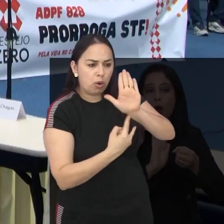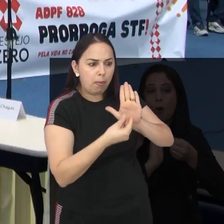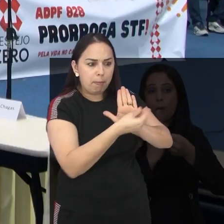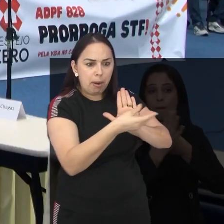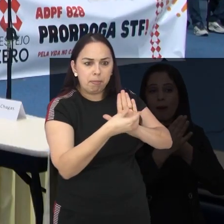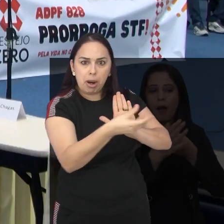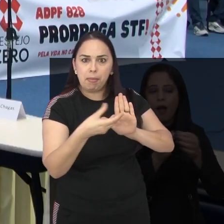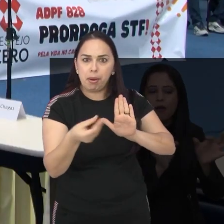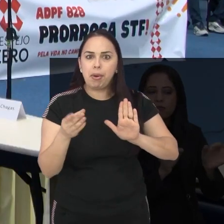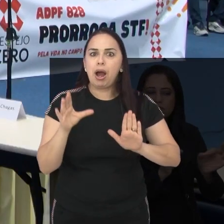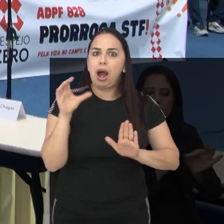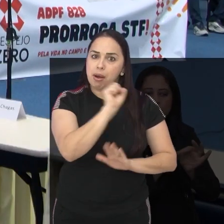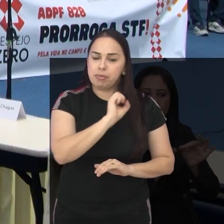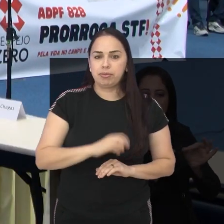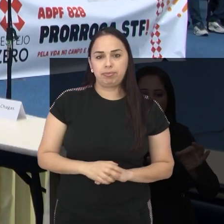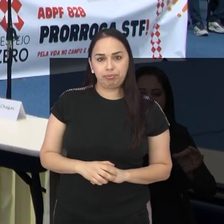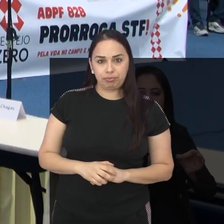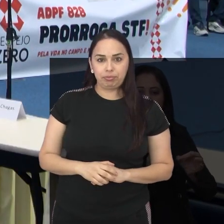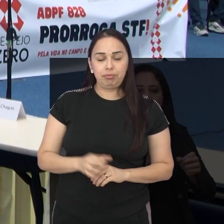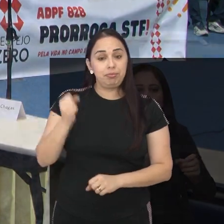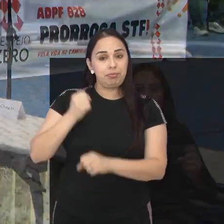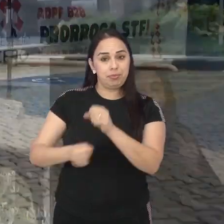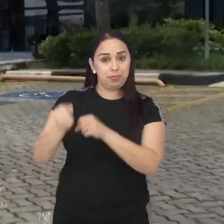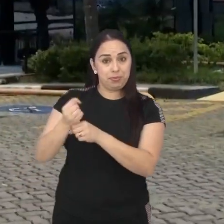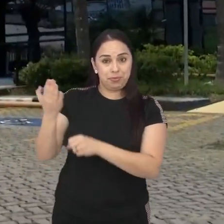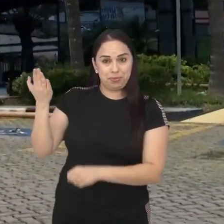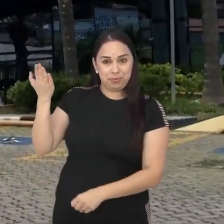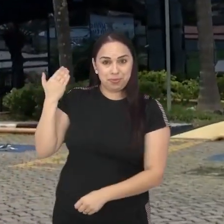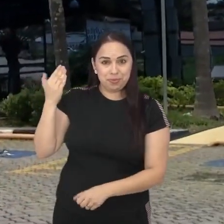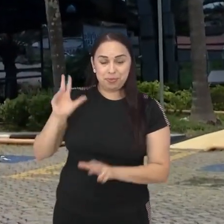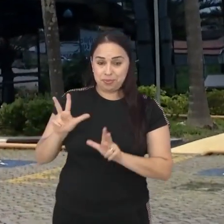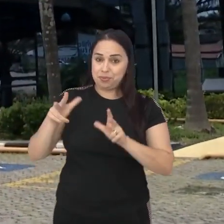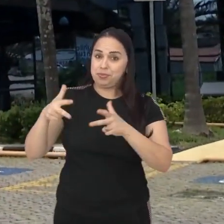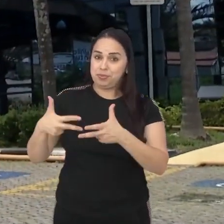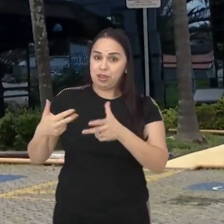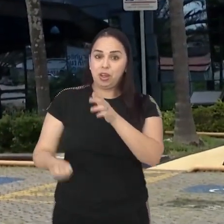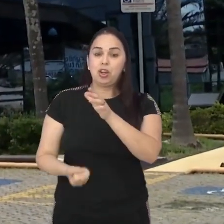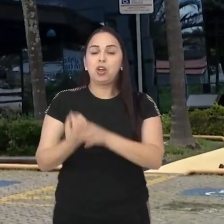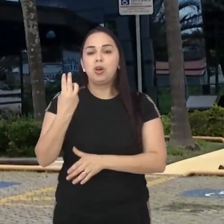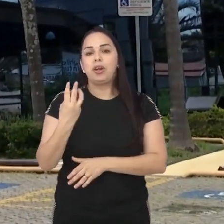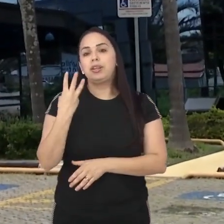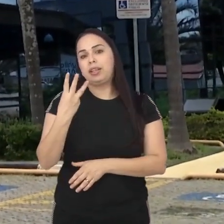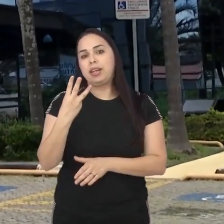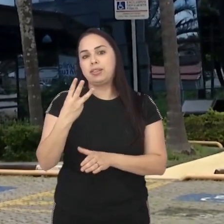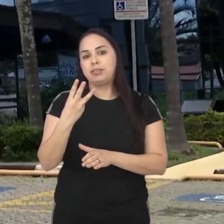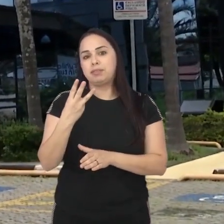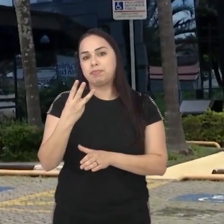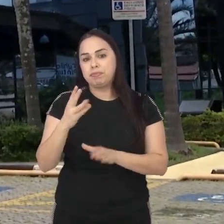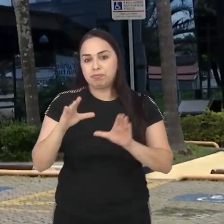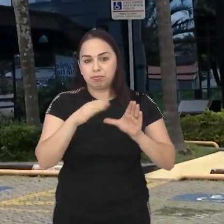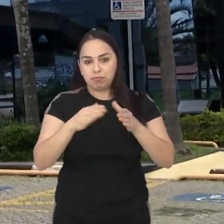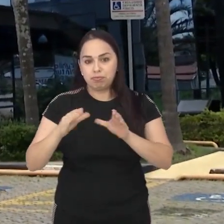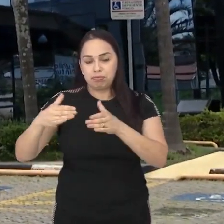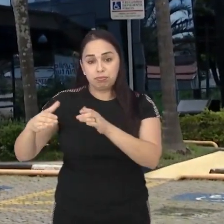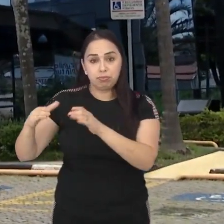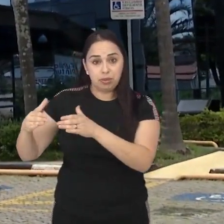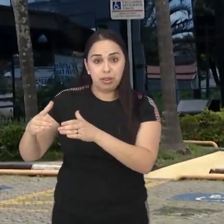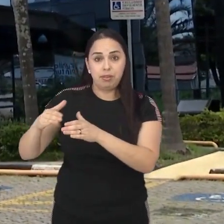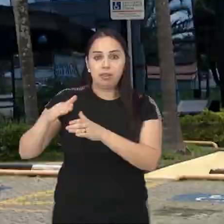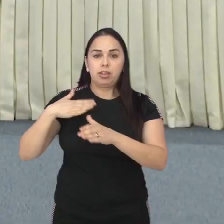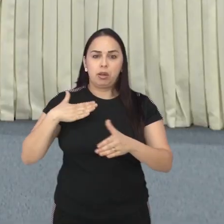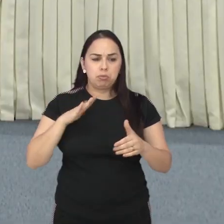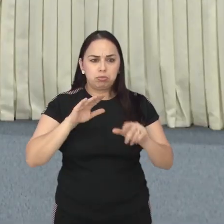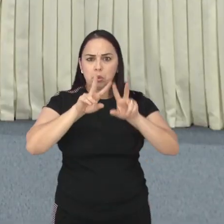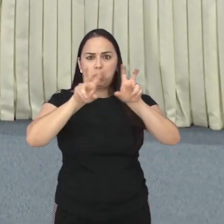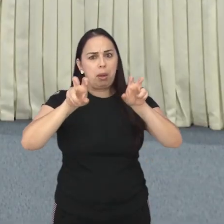e acelerar a regularização de núcleos informais. Em 2022, a Câmara também criou 3 frentes